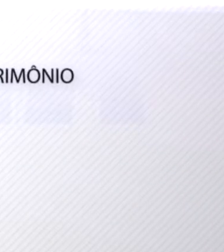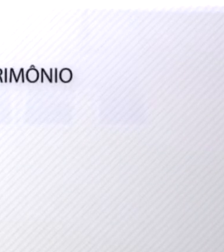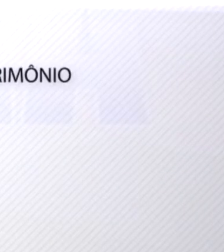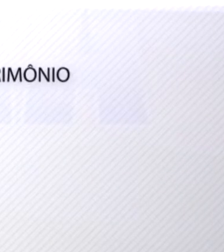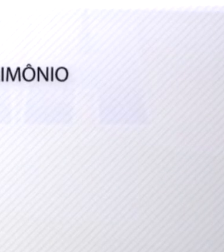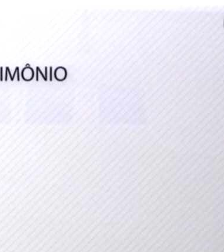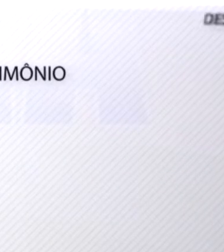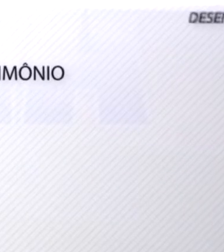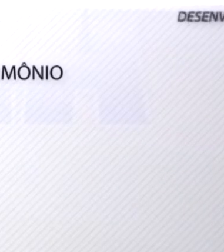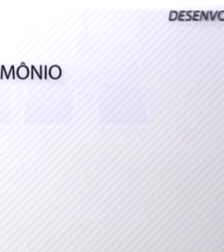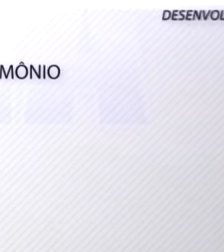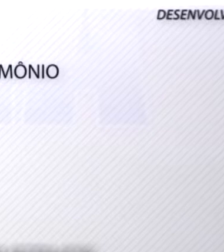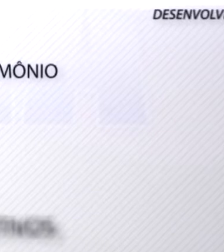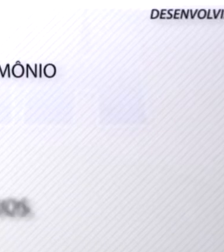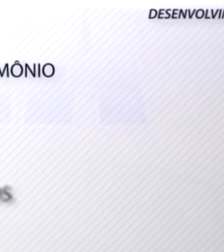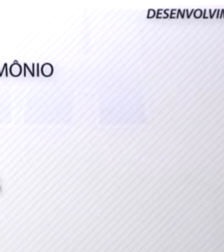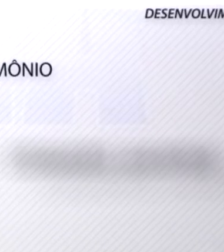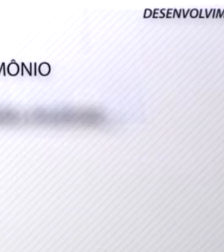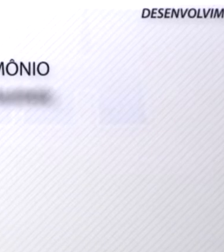Música